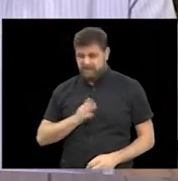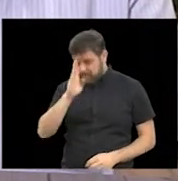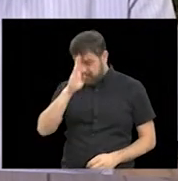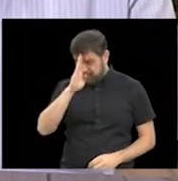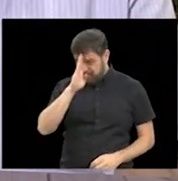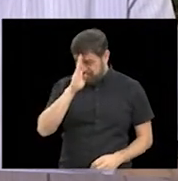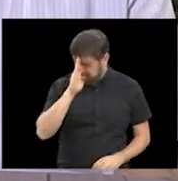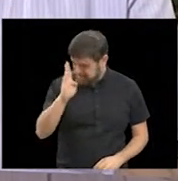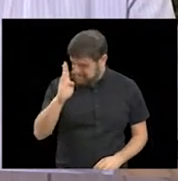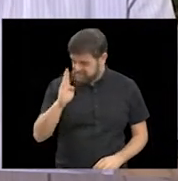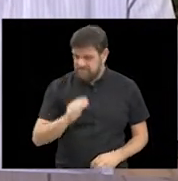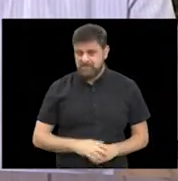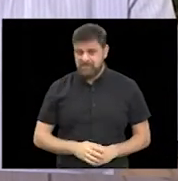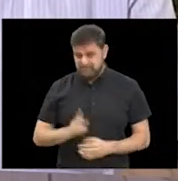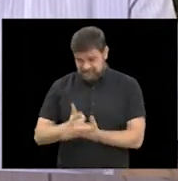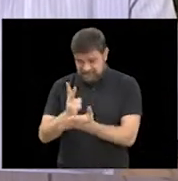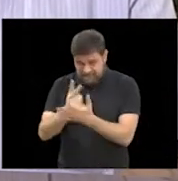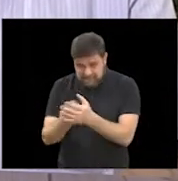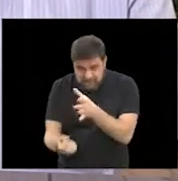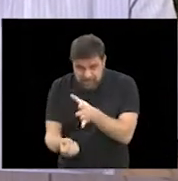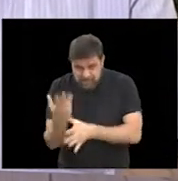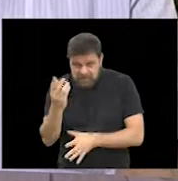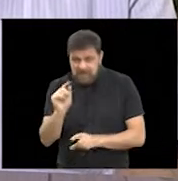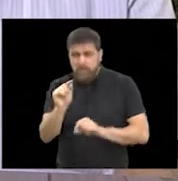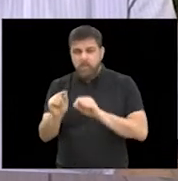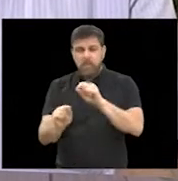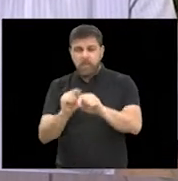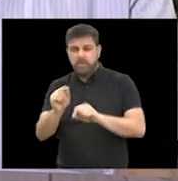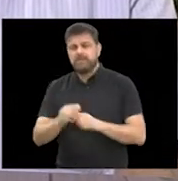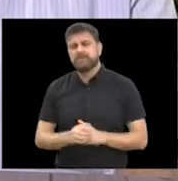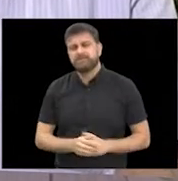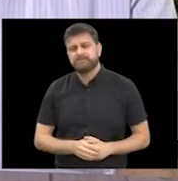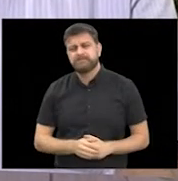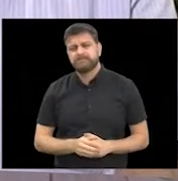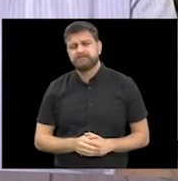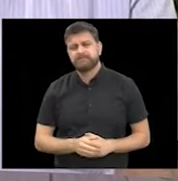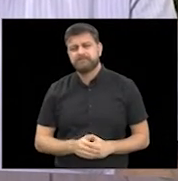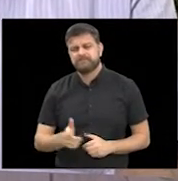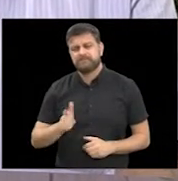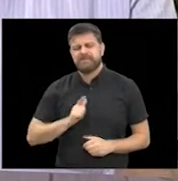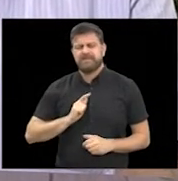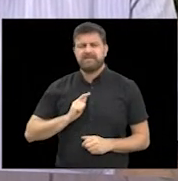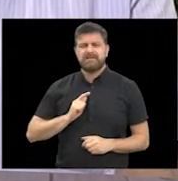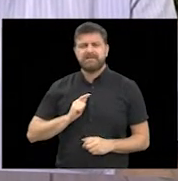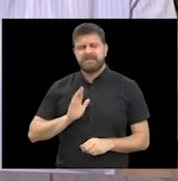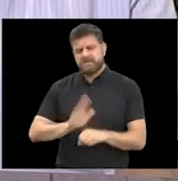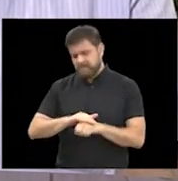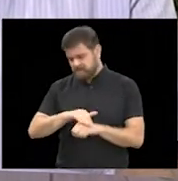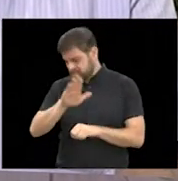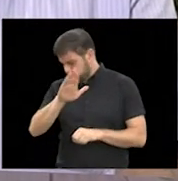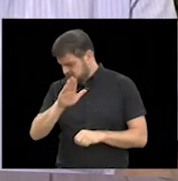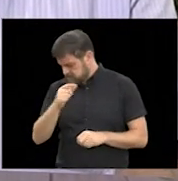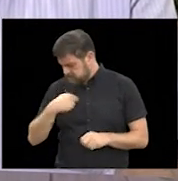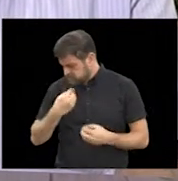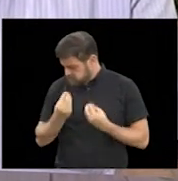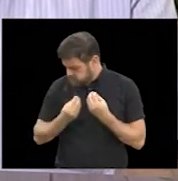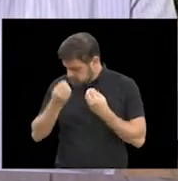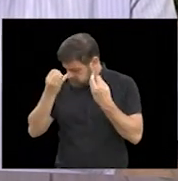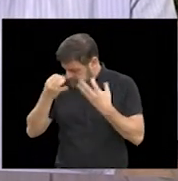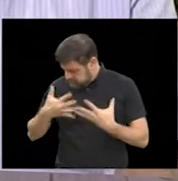maiores, um pouquinho mais frequentes, que é mais assim, eu diria que